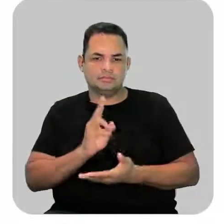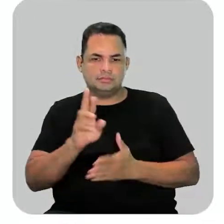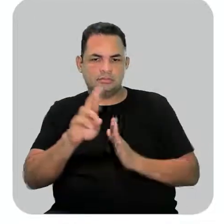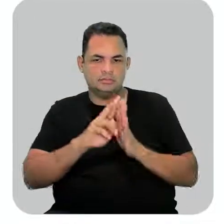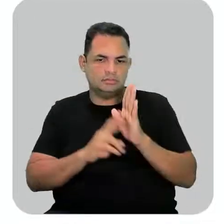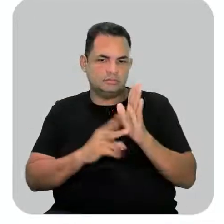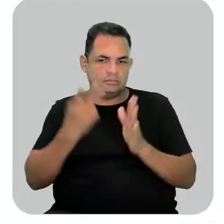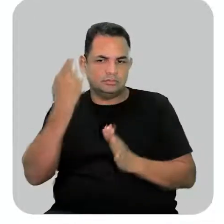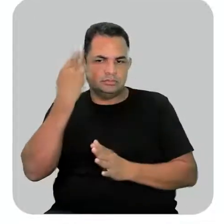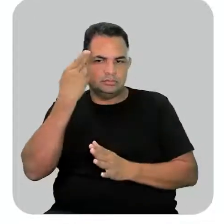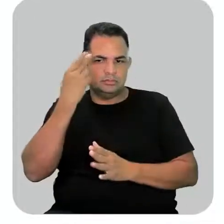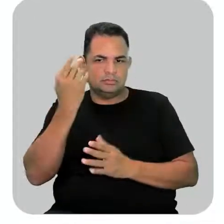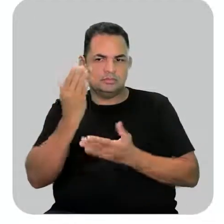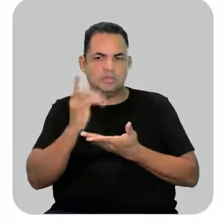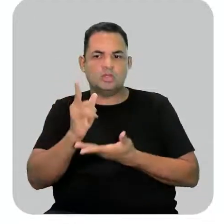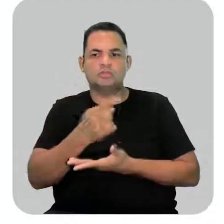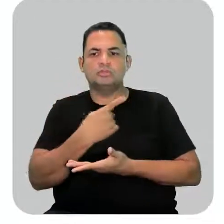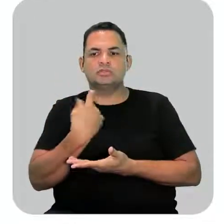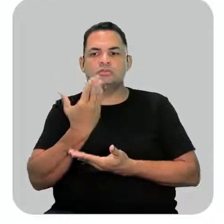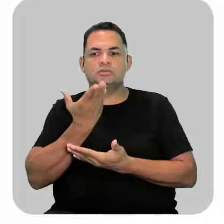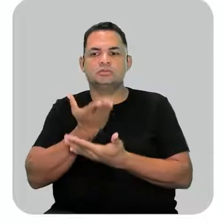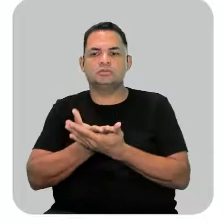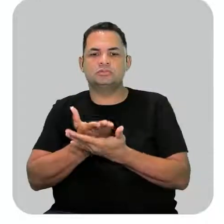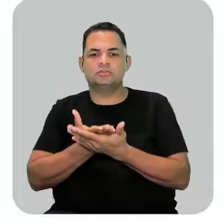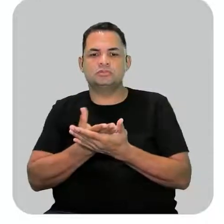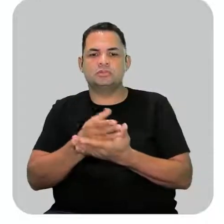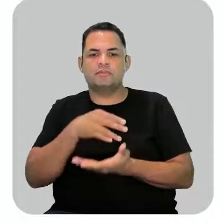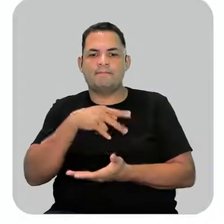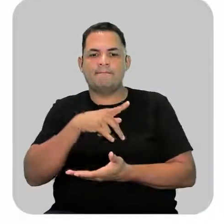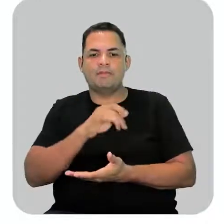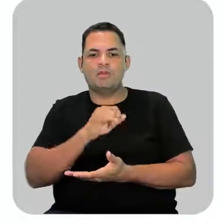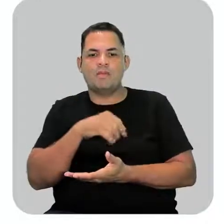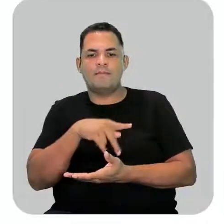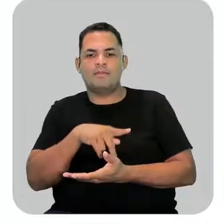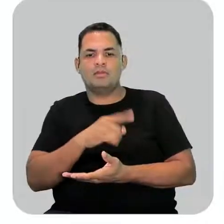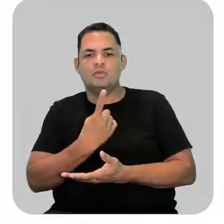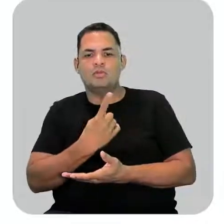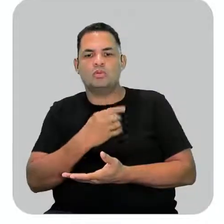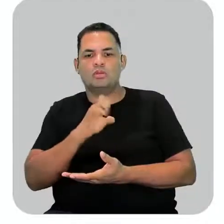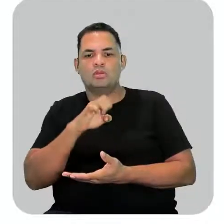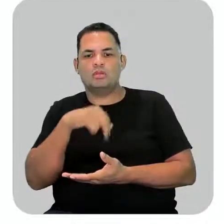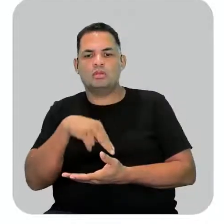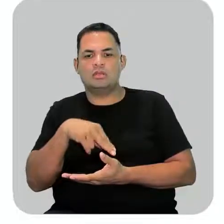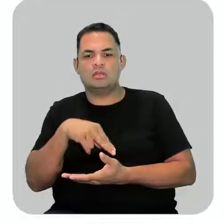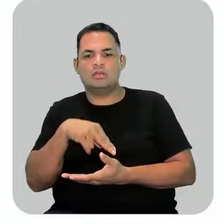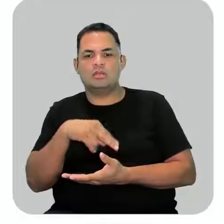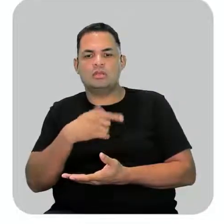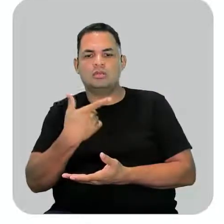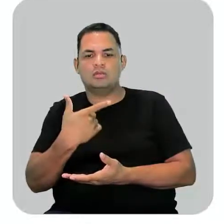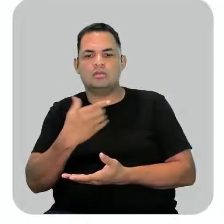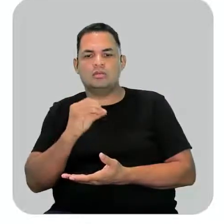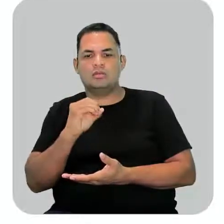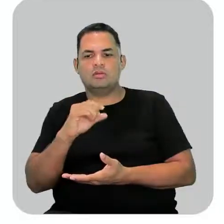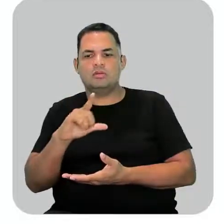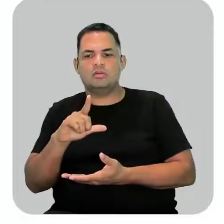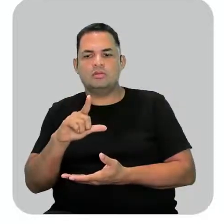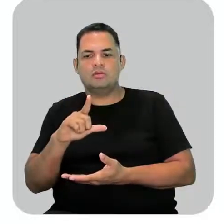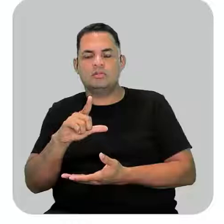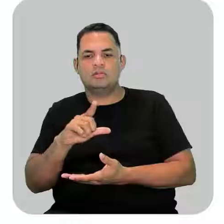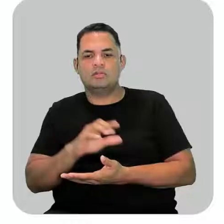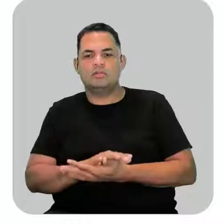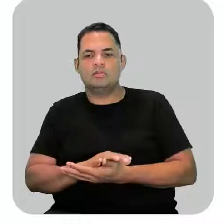regra normal que nós estamos trabalhando. Prop, 1 em 2